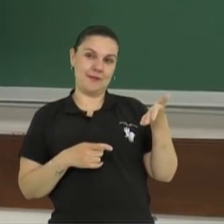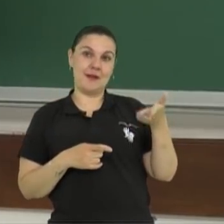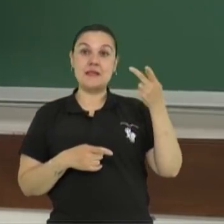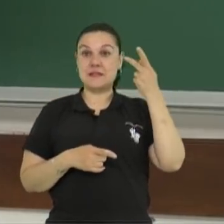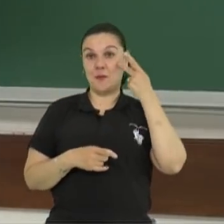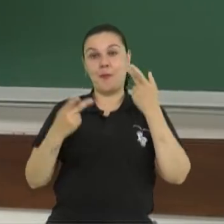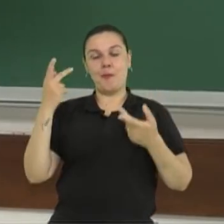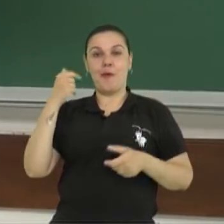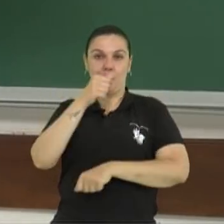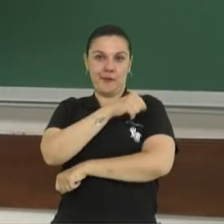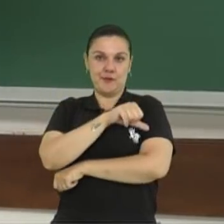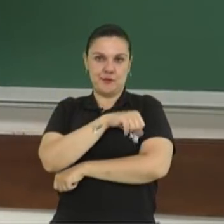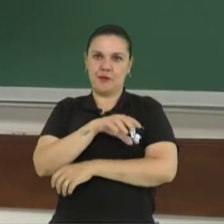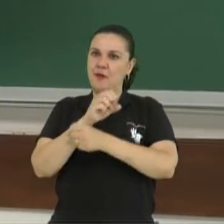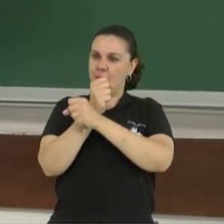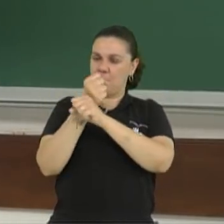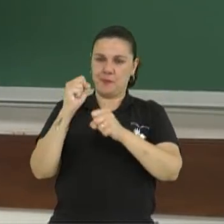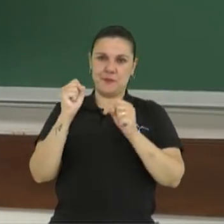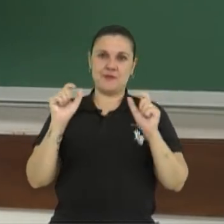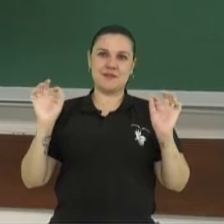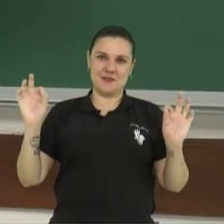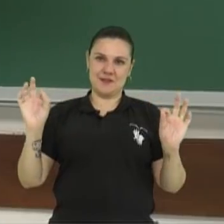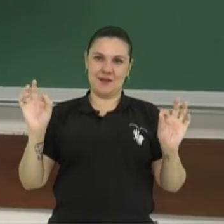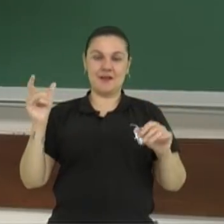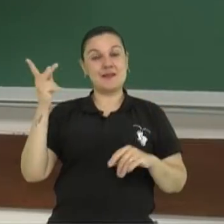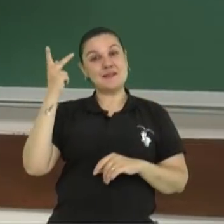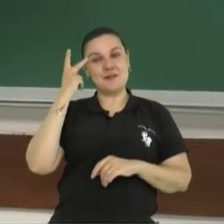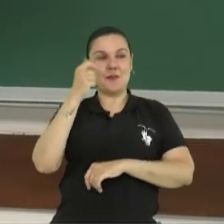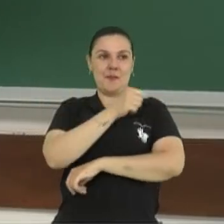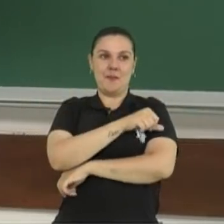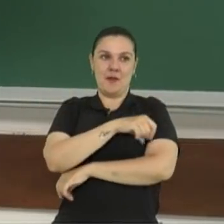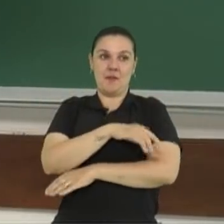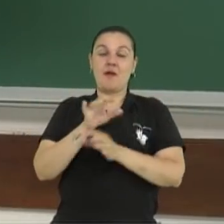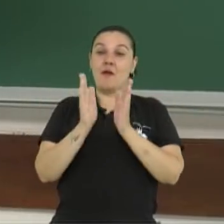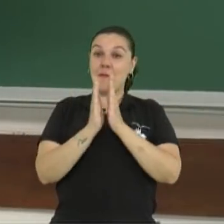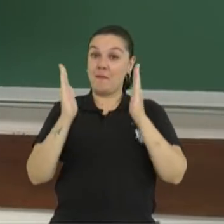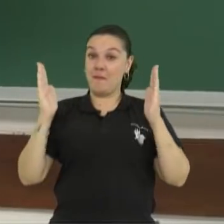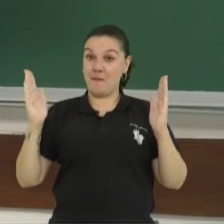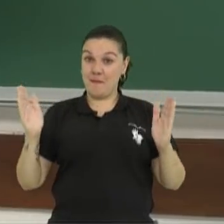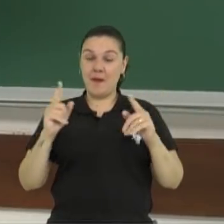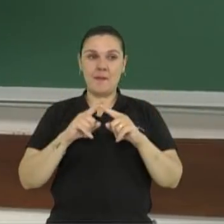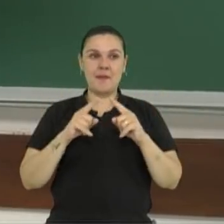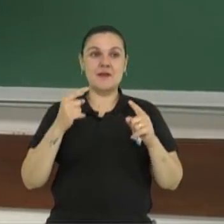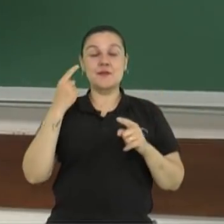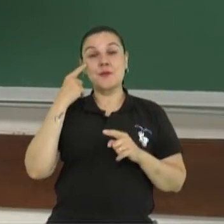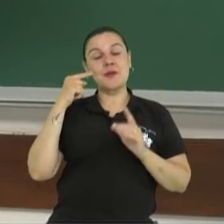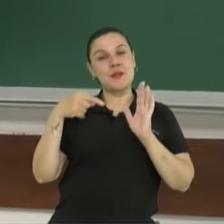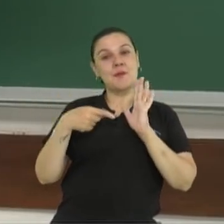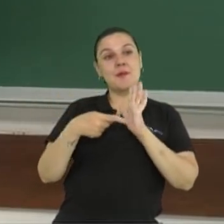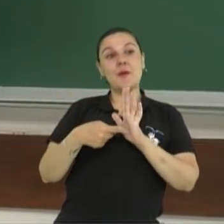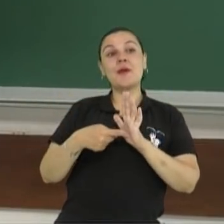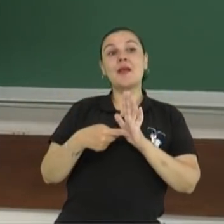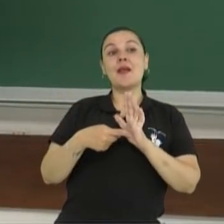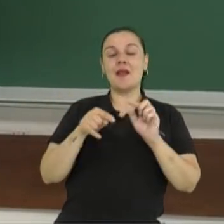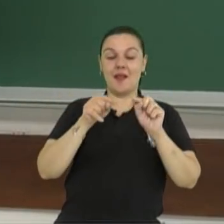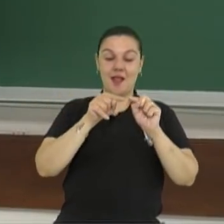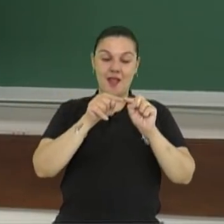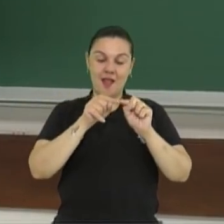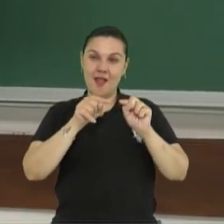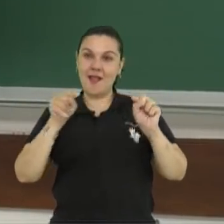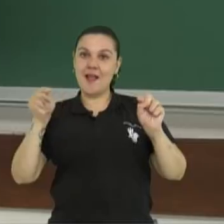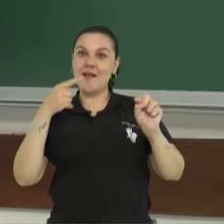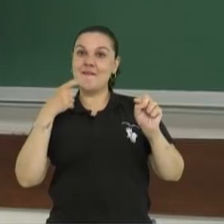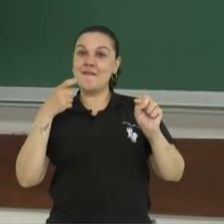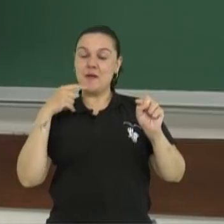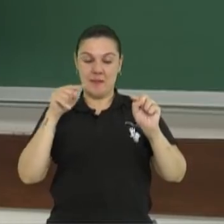Paulo e Rio de Janeiro. Claro que a distância entre São Paulo e Rio de Janeiro é bem maior. Mas o que eu quis mostrar para vocês? Que a